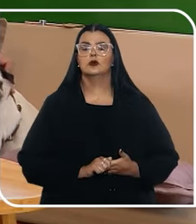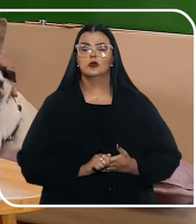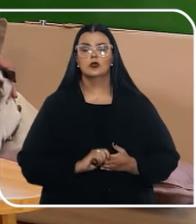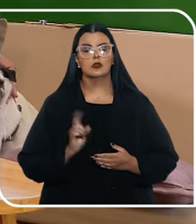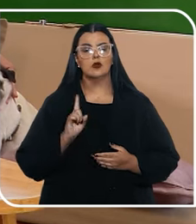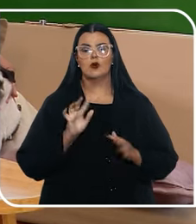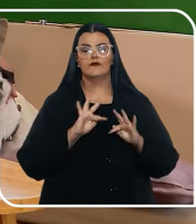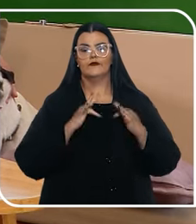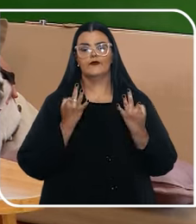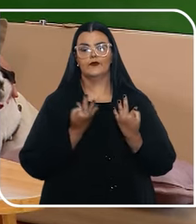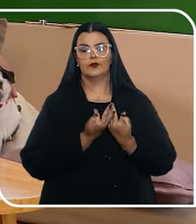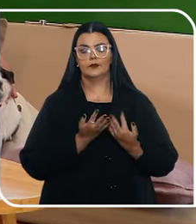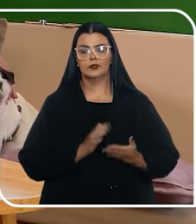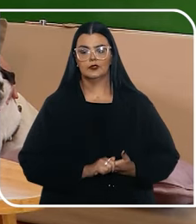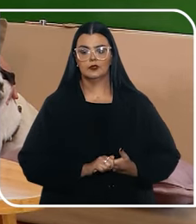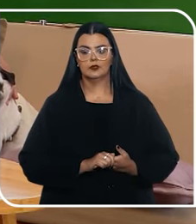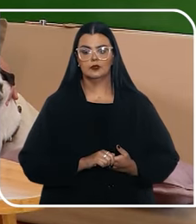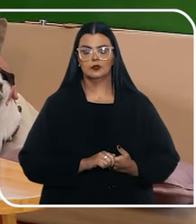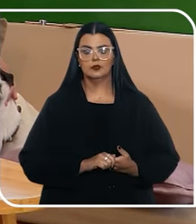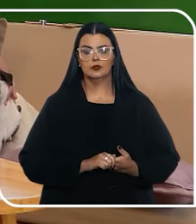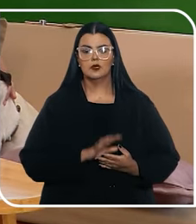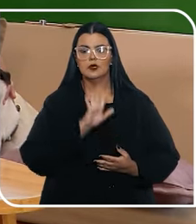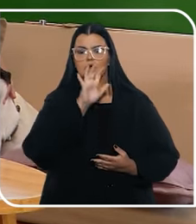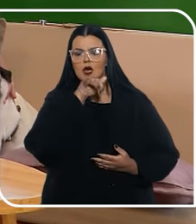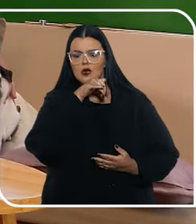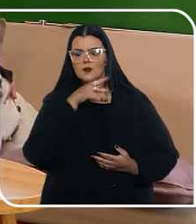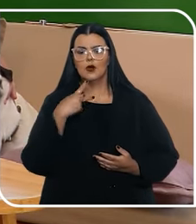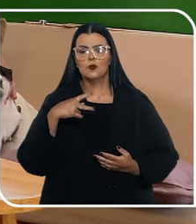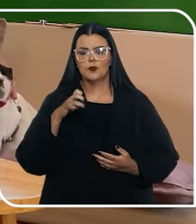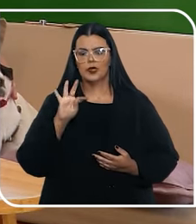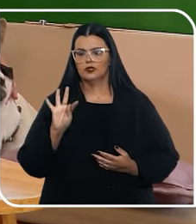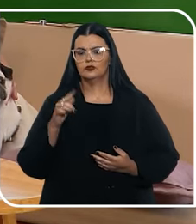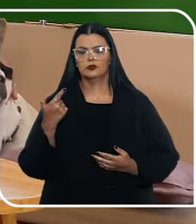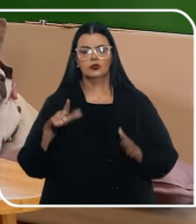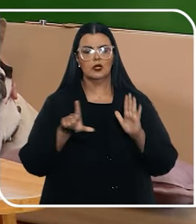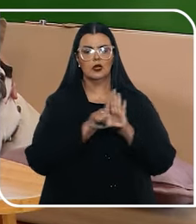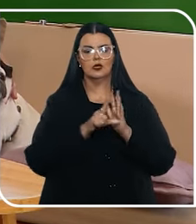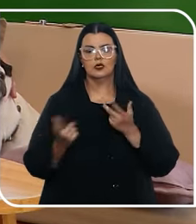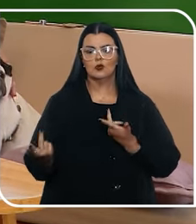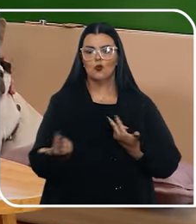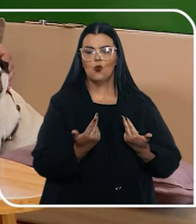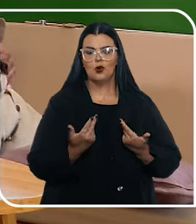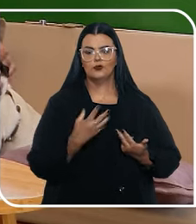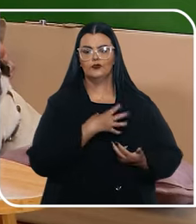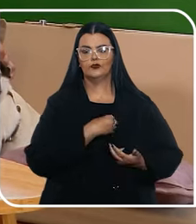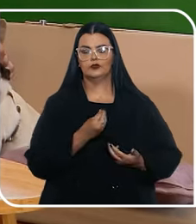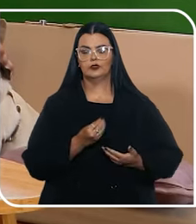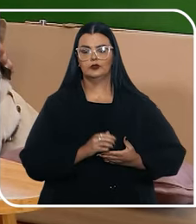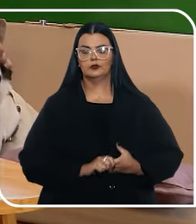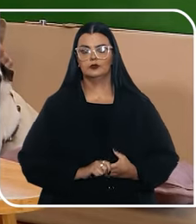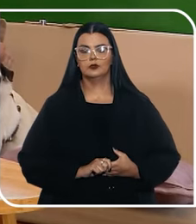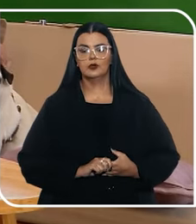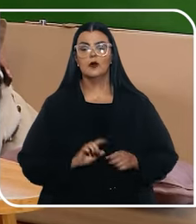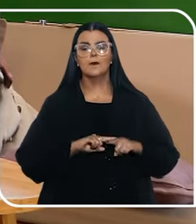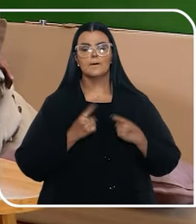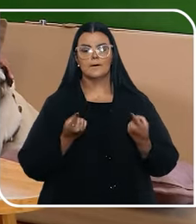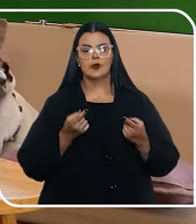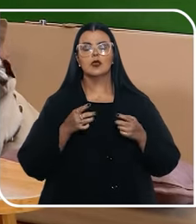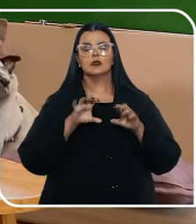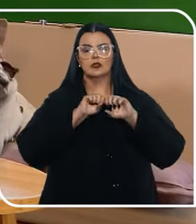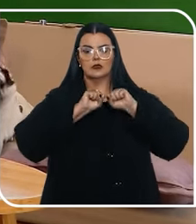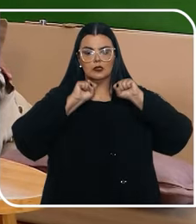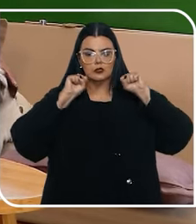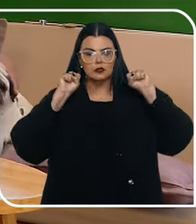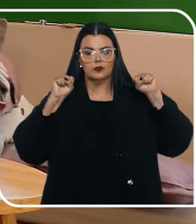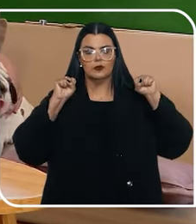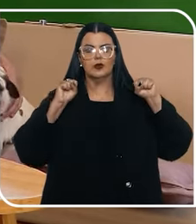como membros da família, ou seja, o pet não é reconhecido em lei da mesma forma que um filho. No entanto, os